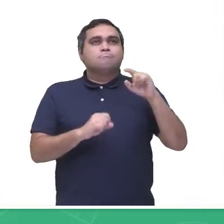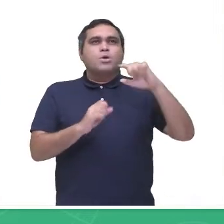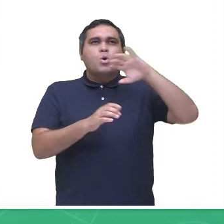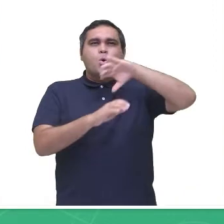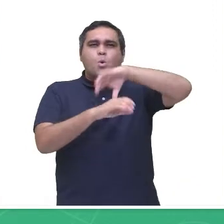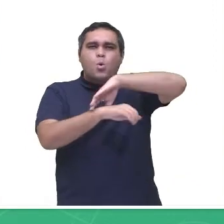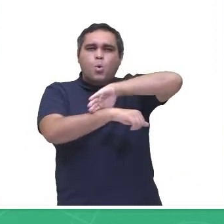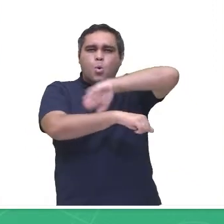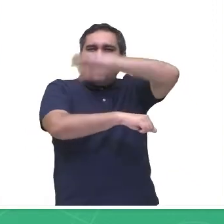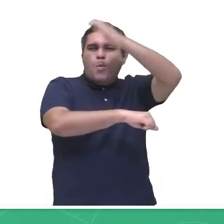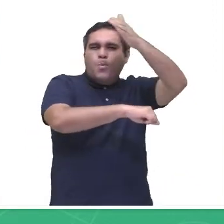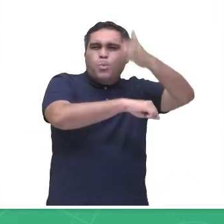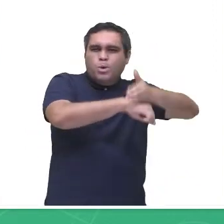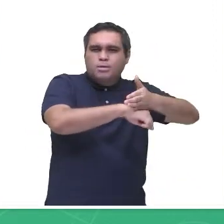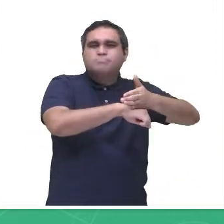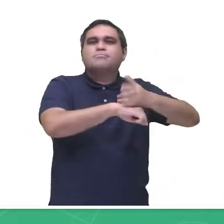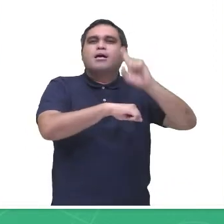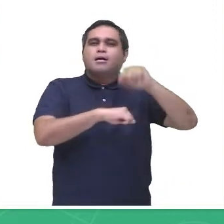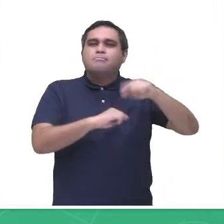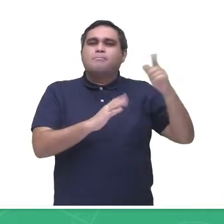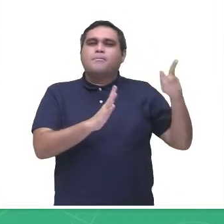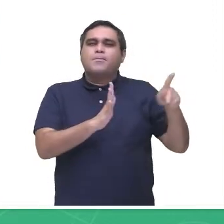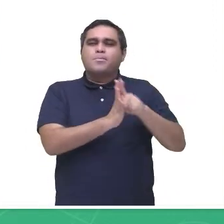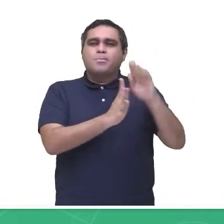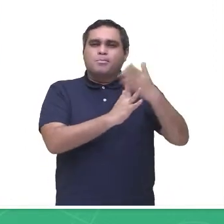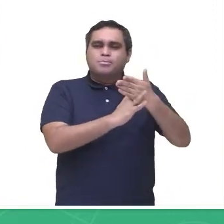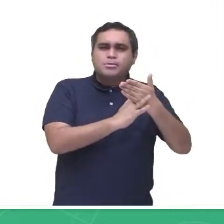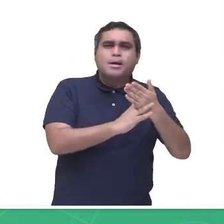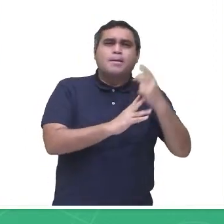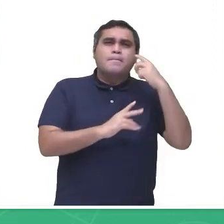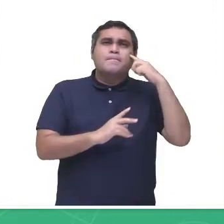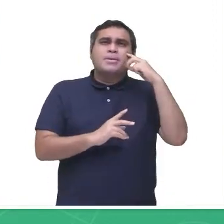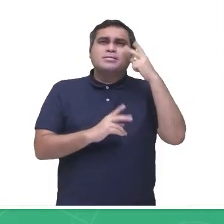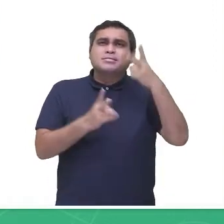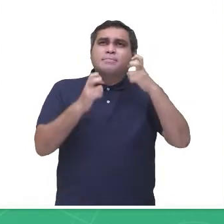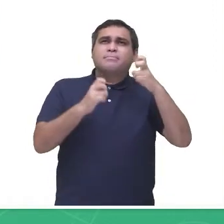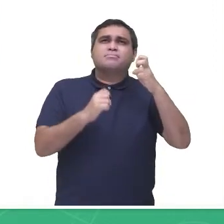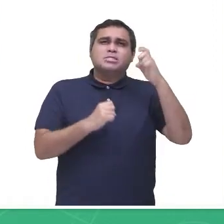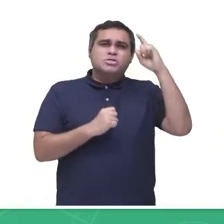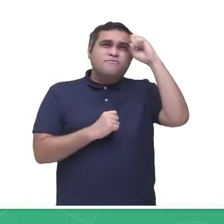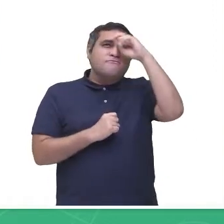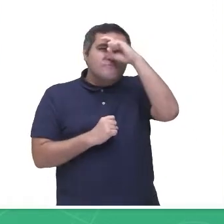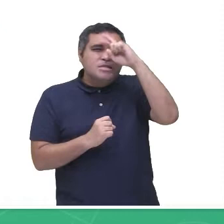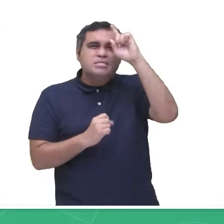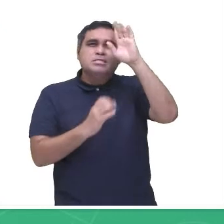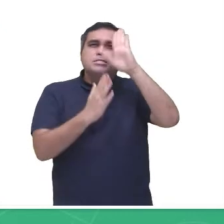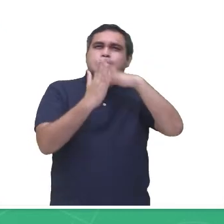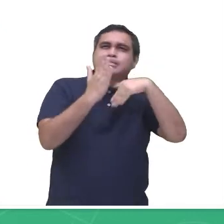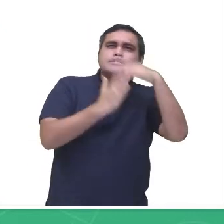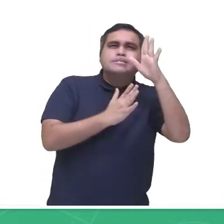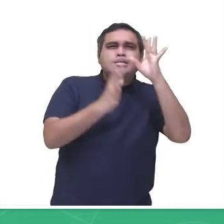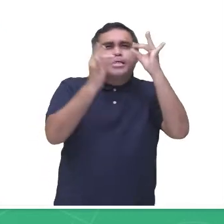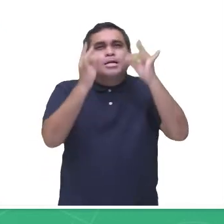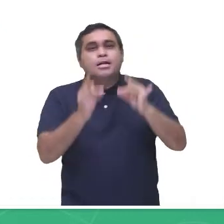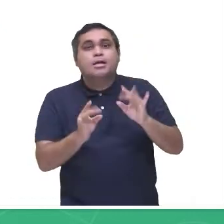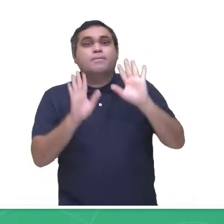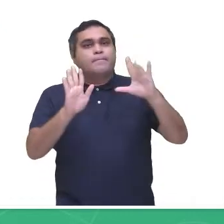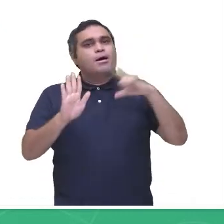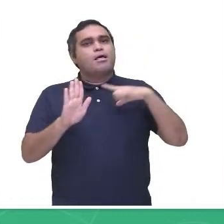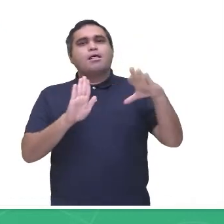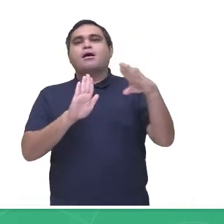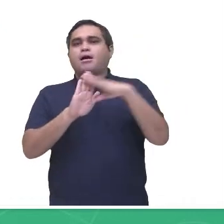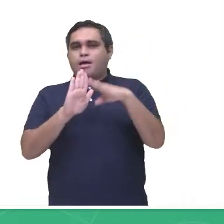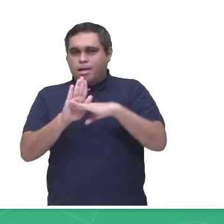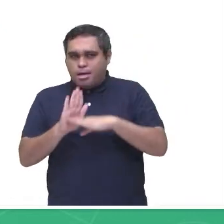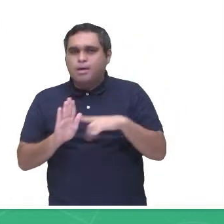aos limites de uma forma complicada, mas com base em regras bem definidas. Outro aspecto